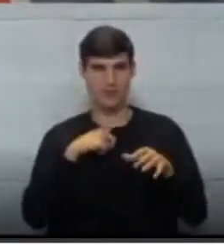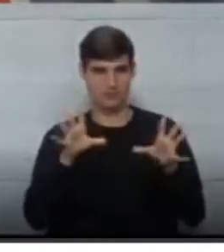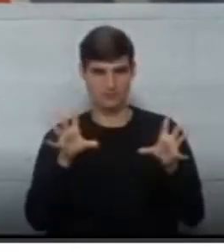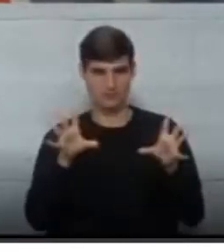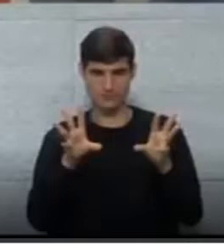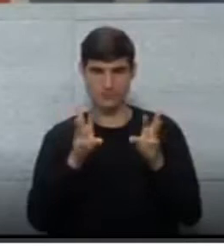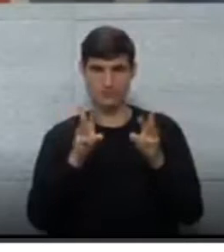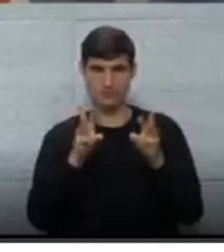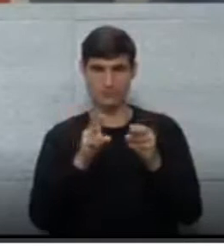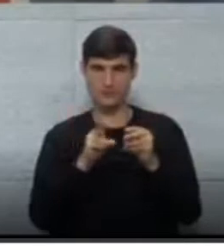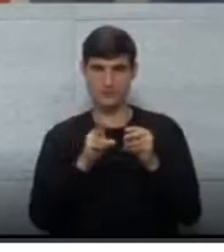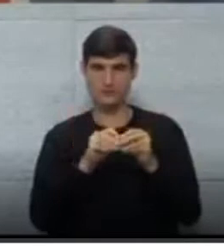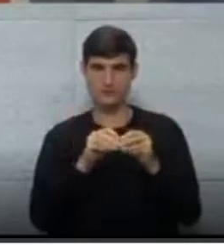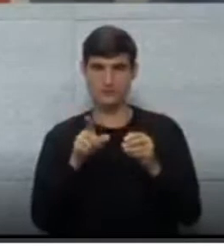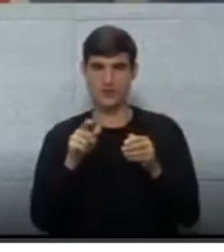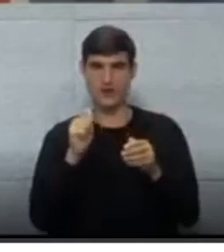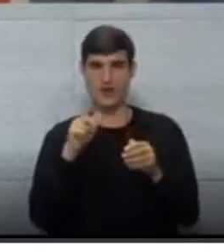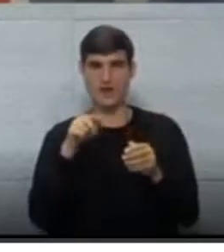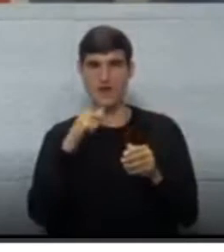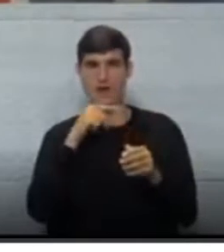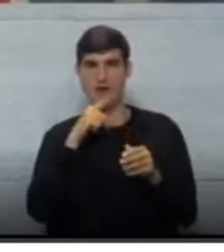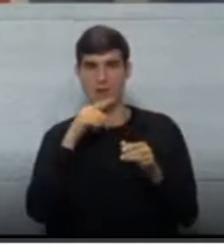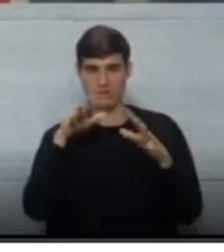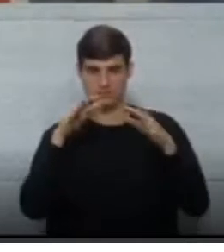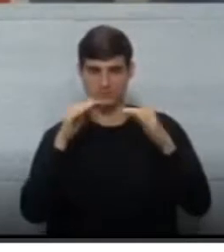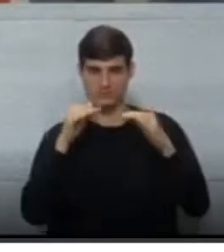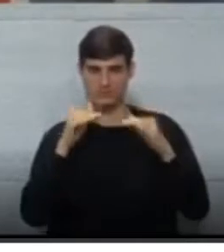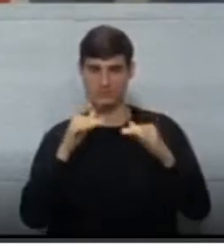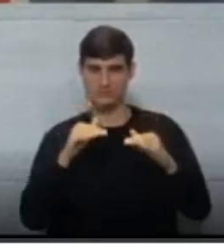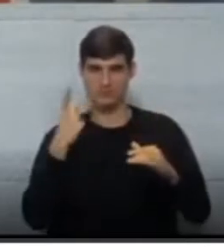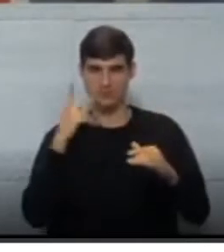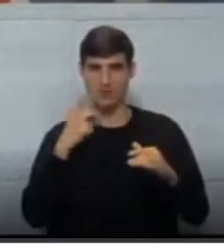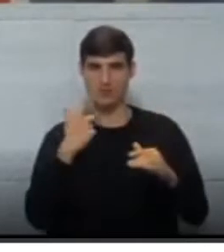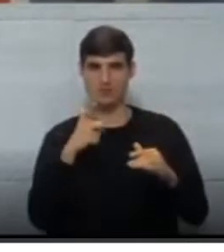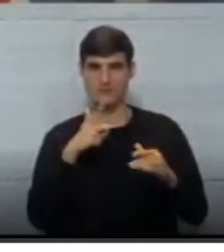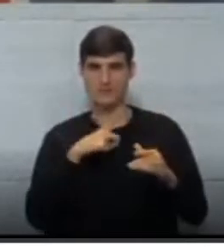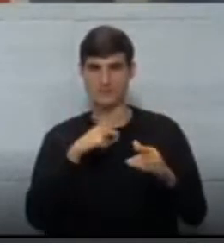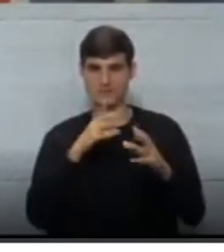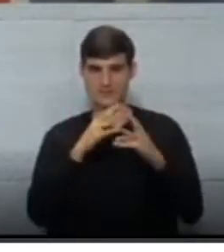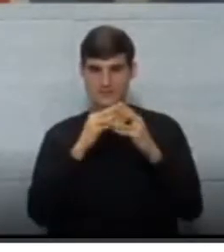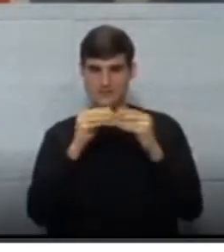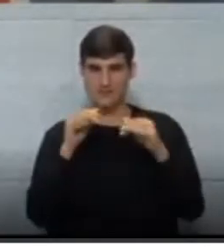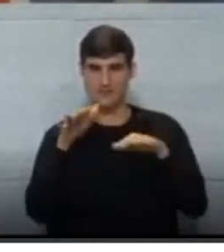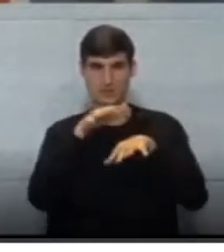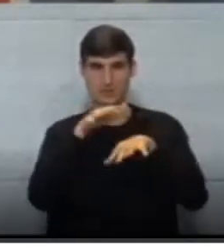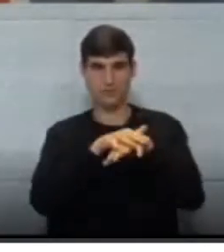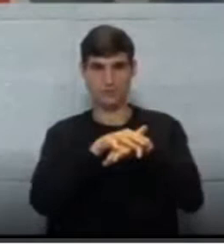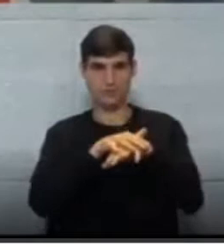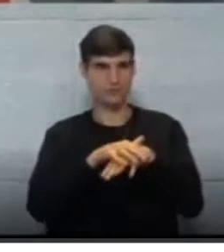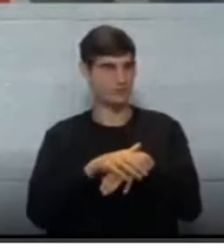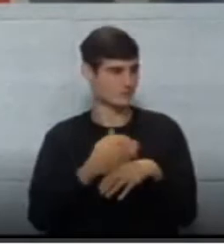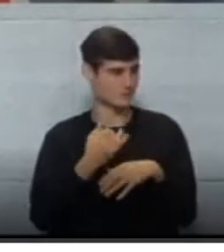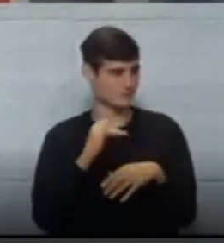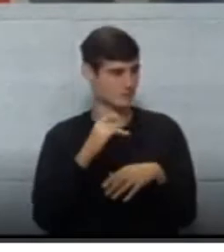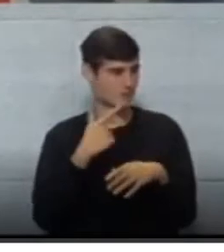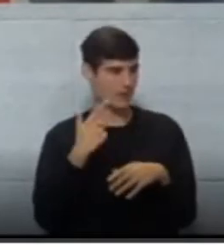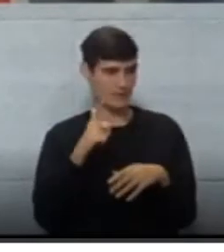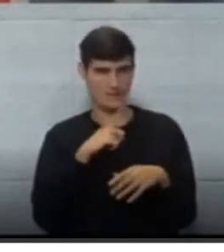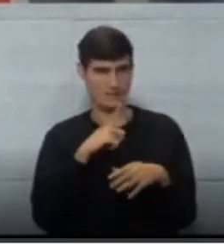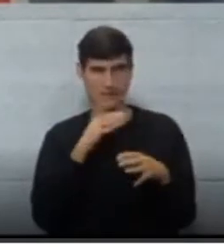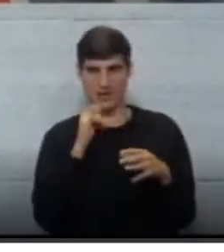seja absorvido pelo meio de cultura, para não ficar líquido na superfície. Tá? Se não absorveu completamente, mas está bem espalhado, você pode